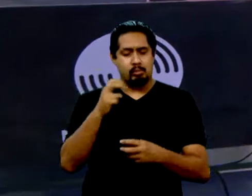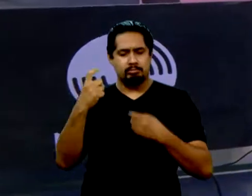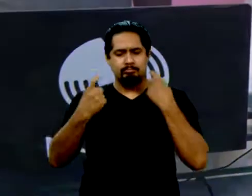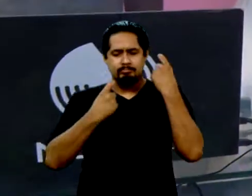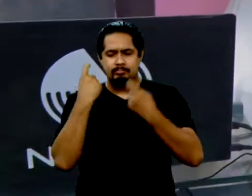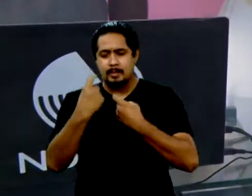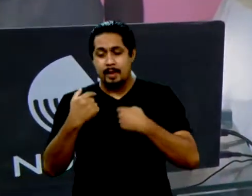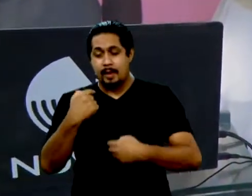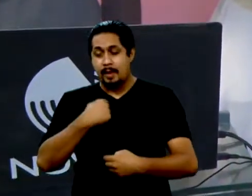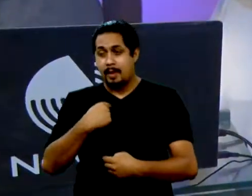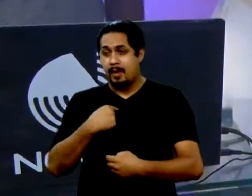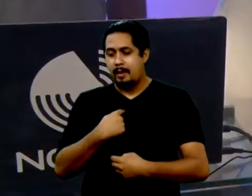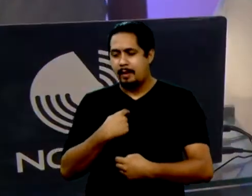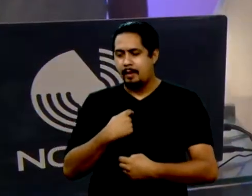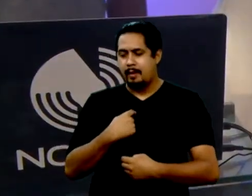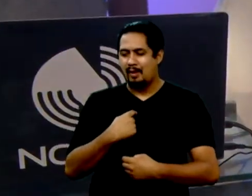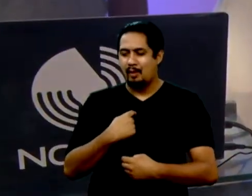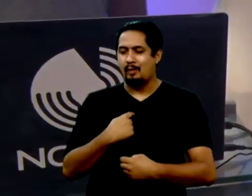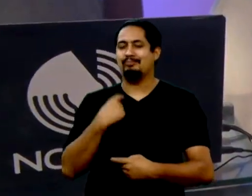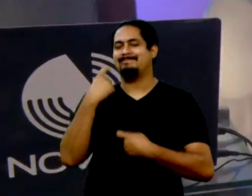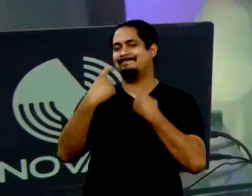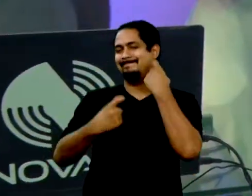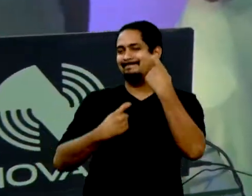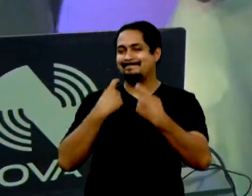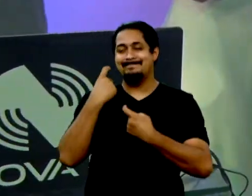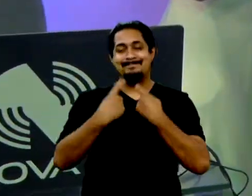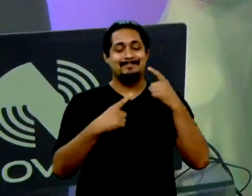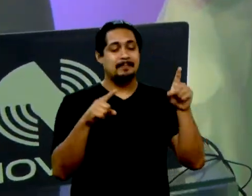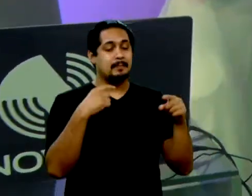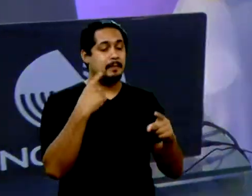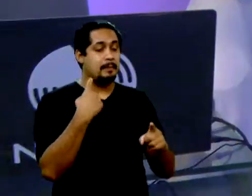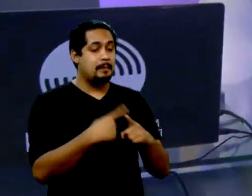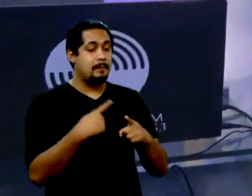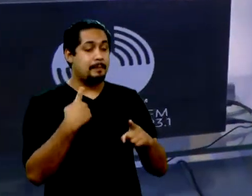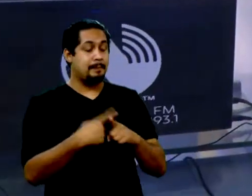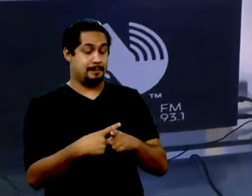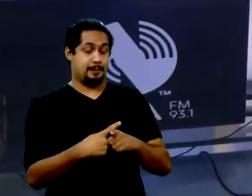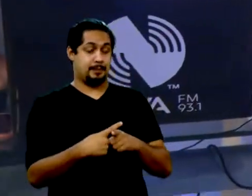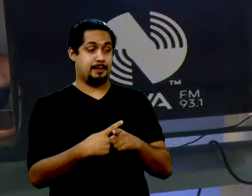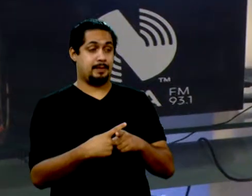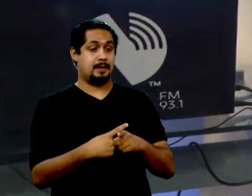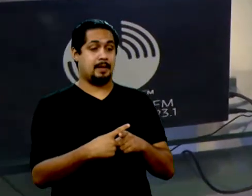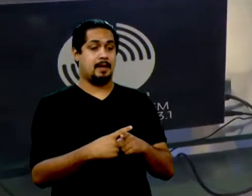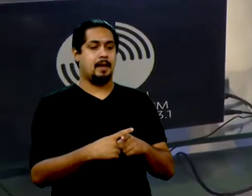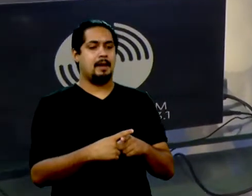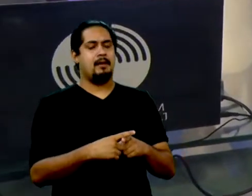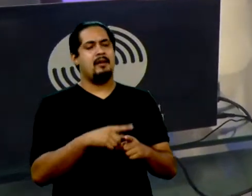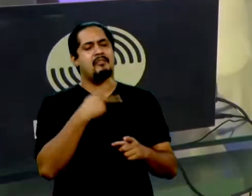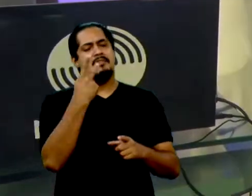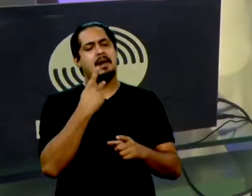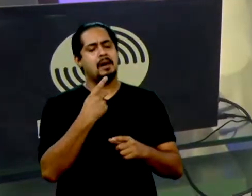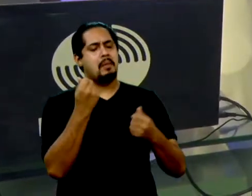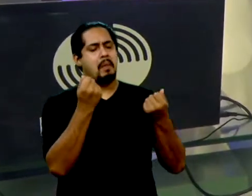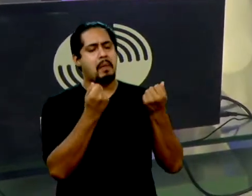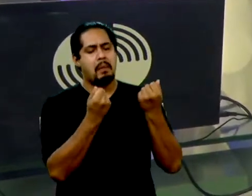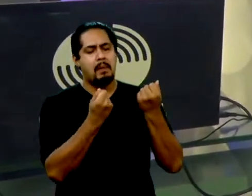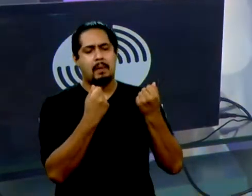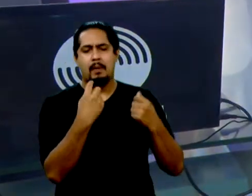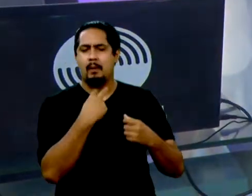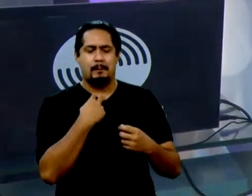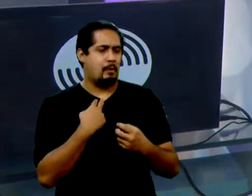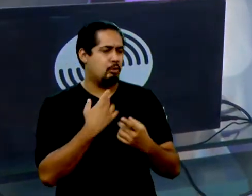eu particularmente tô receoso. Você tá? Porque pregaram uma coisa de ter aglomeração, aquela coisa toda, e